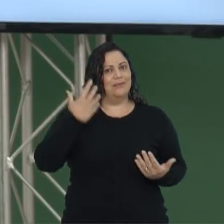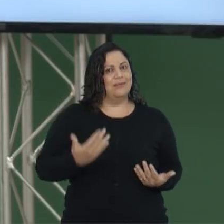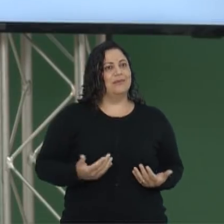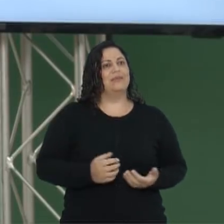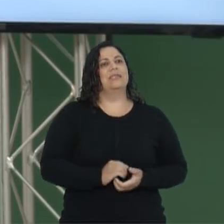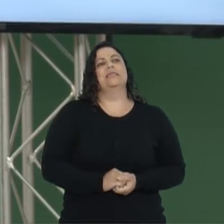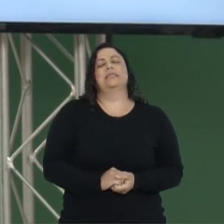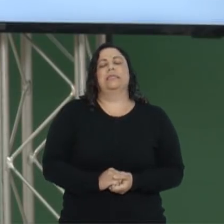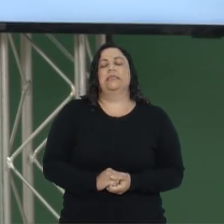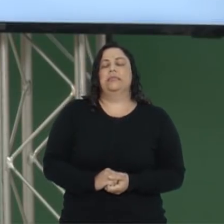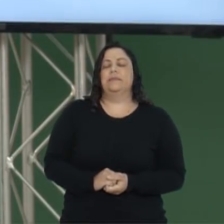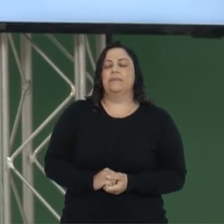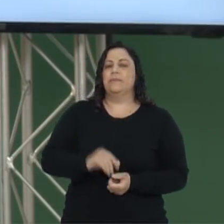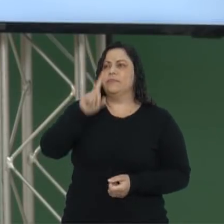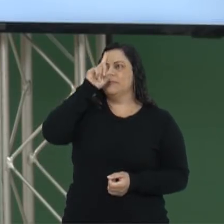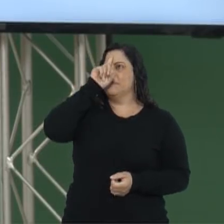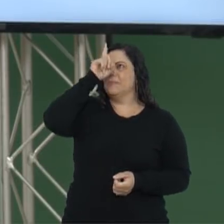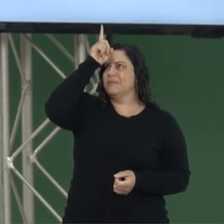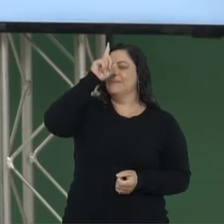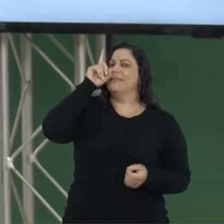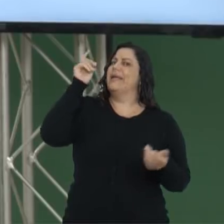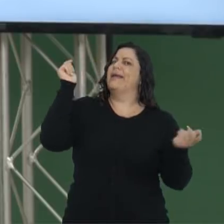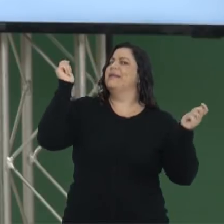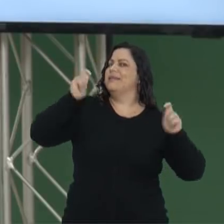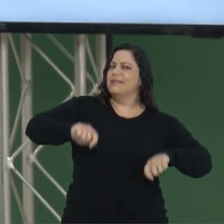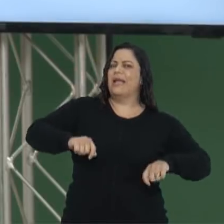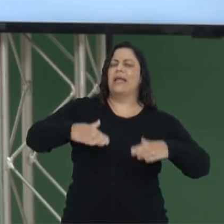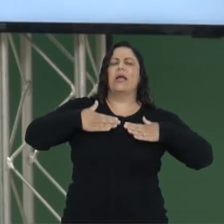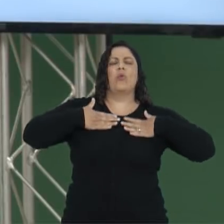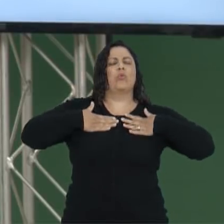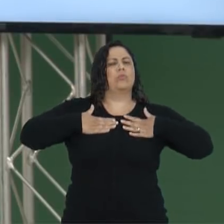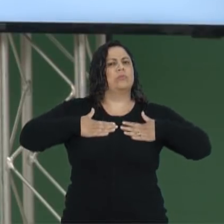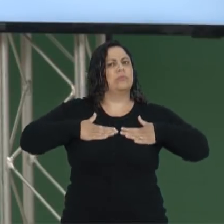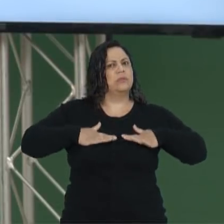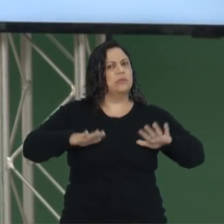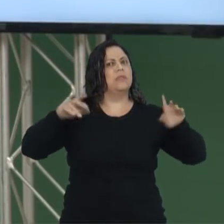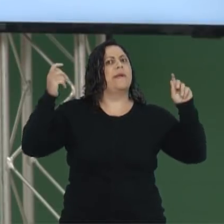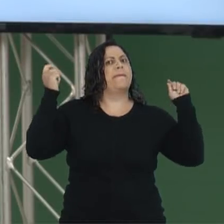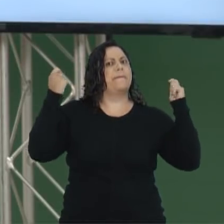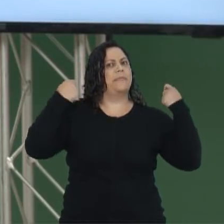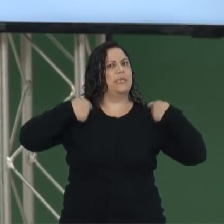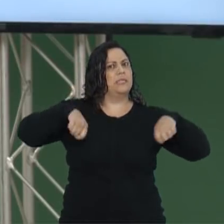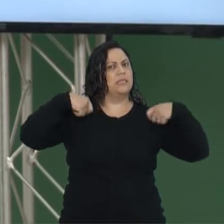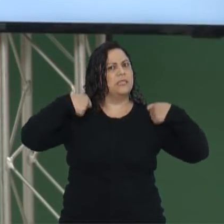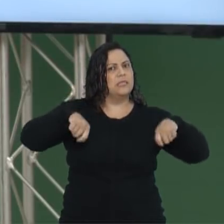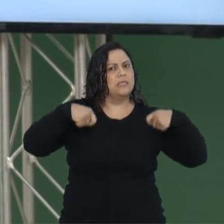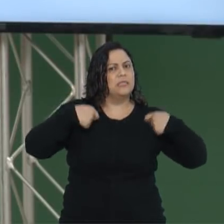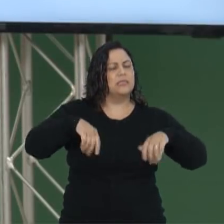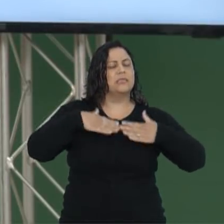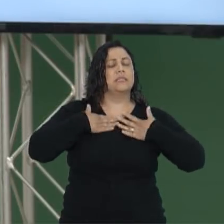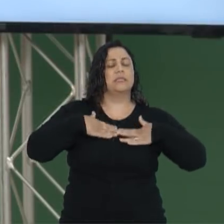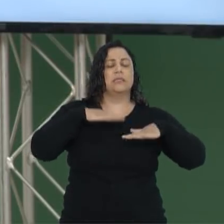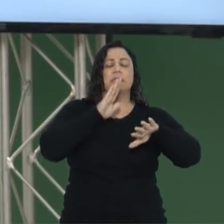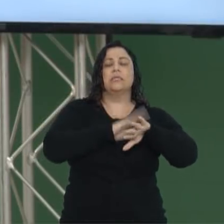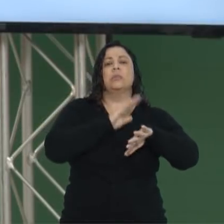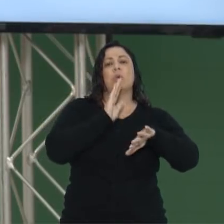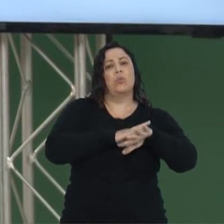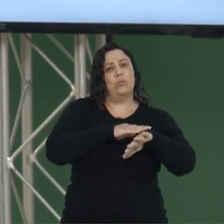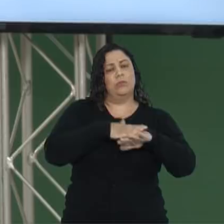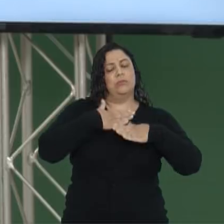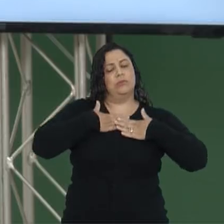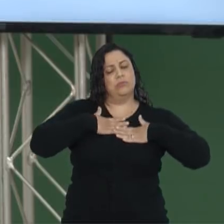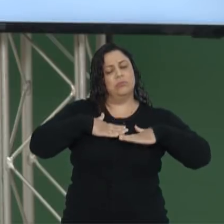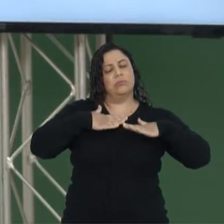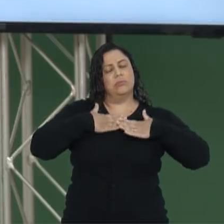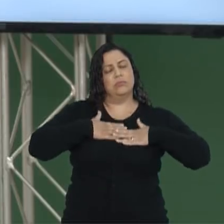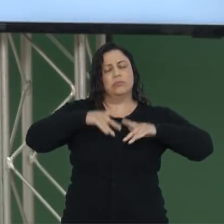traz a ideia de ócio criativo, no sentido de que há um descanso. É necessário ter um momento de descanso para